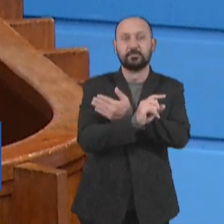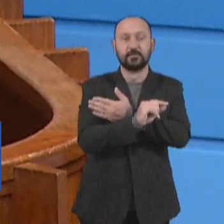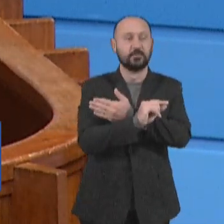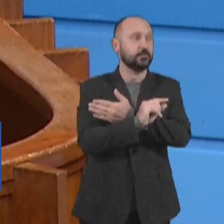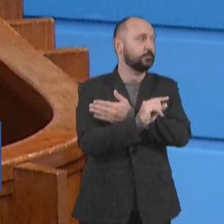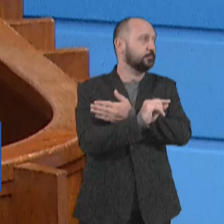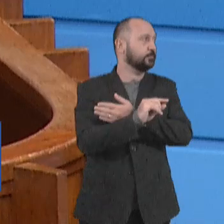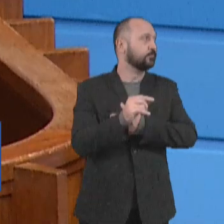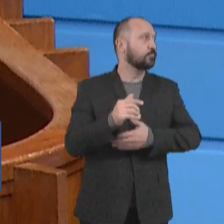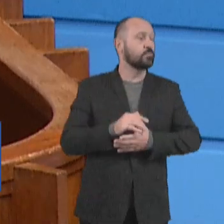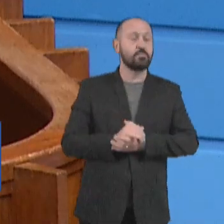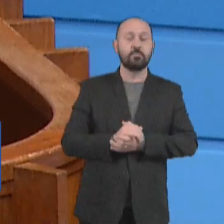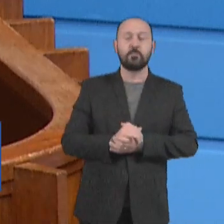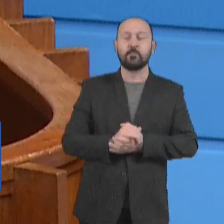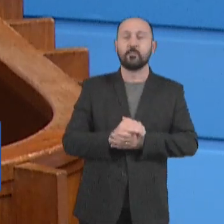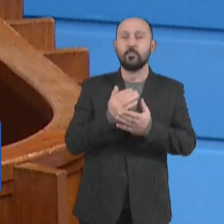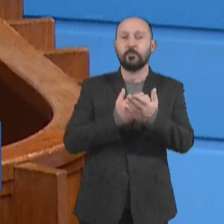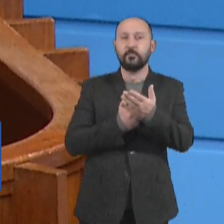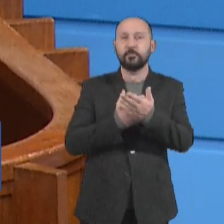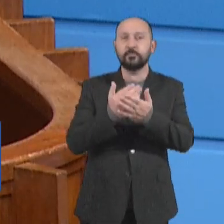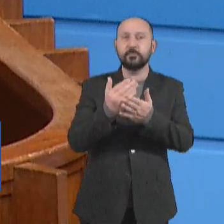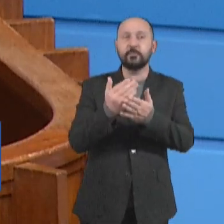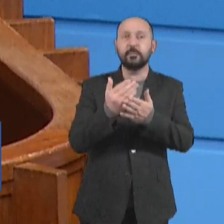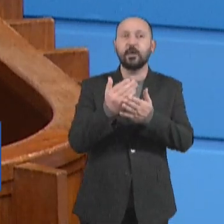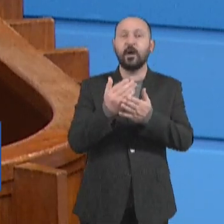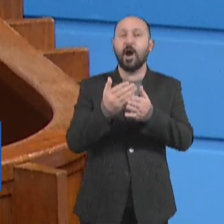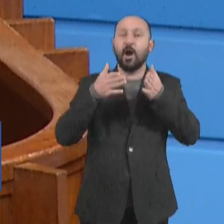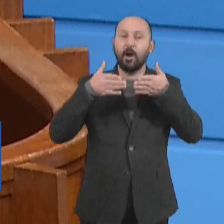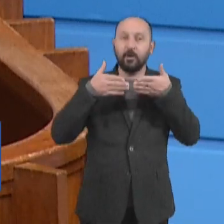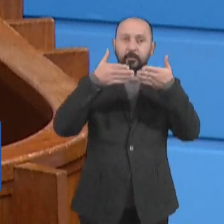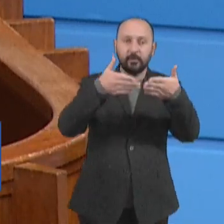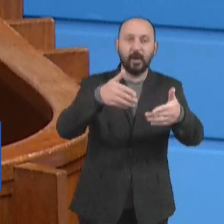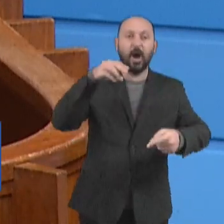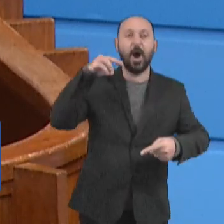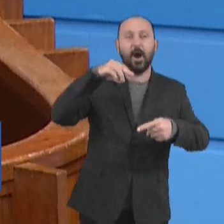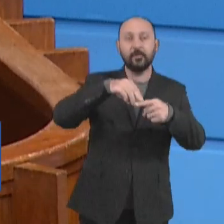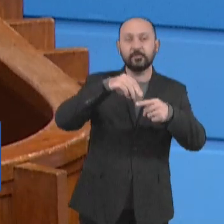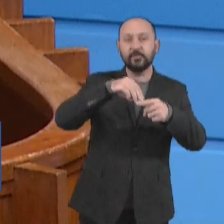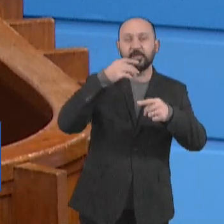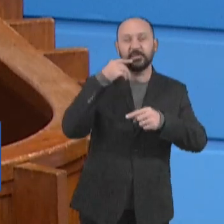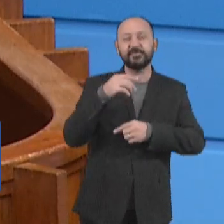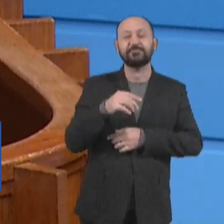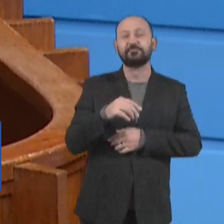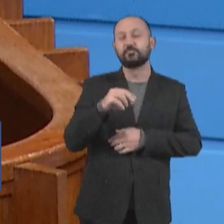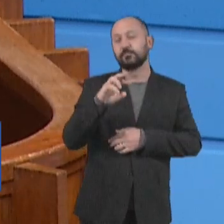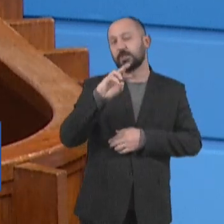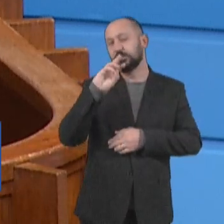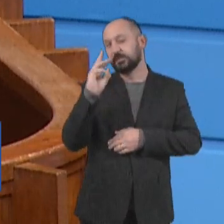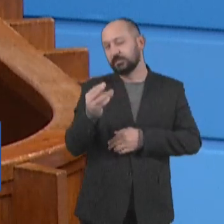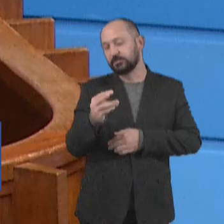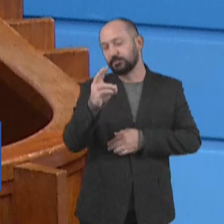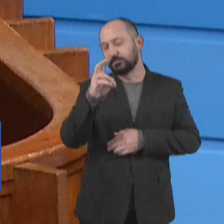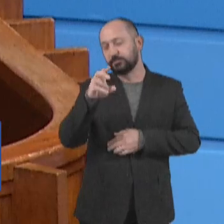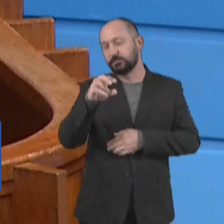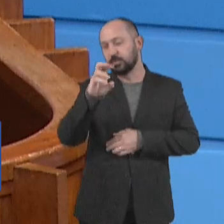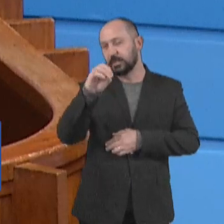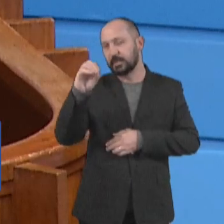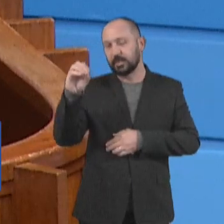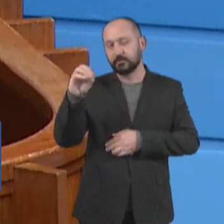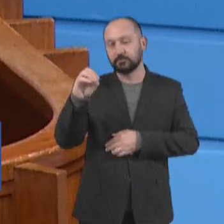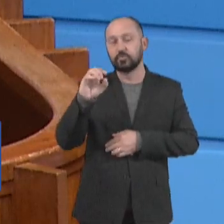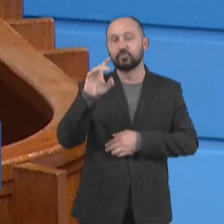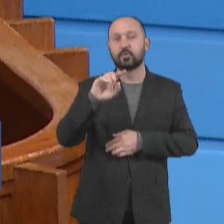Pantanal, entraram até Miranda. De 3.500 soldados, a princípio